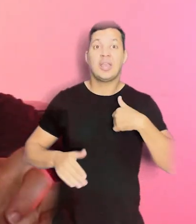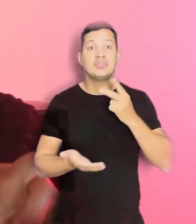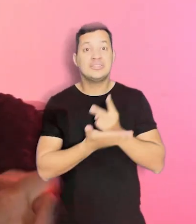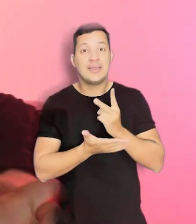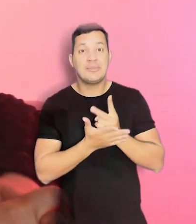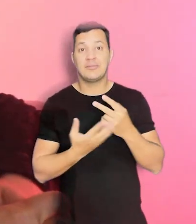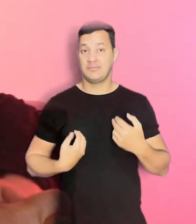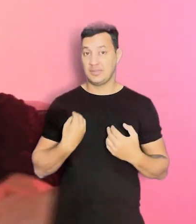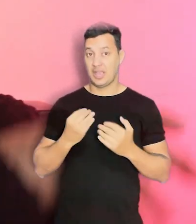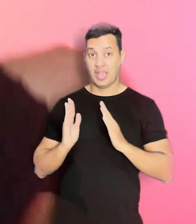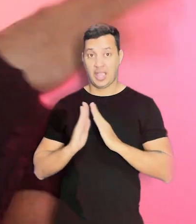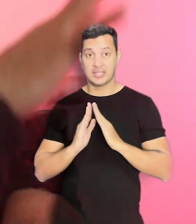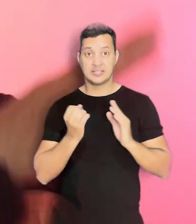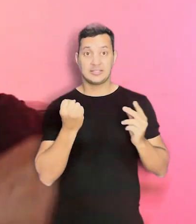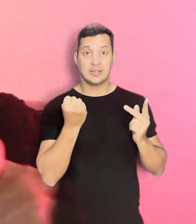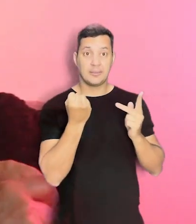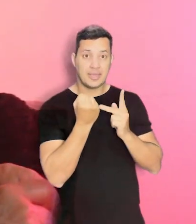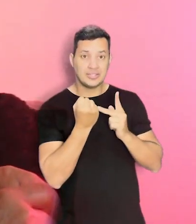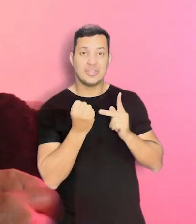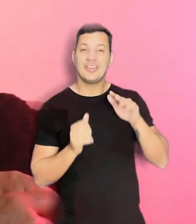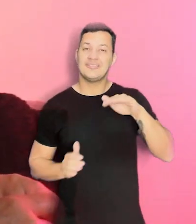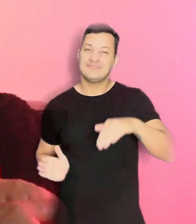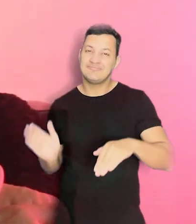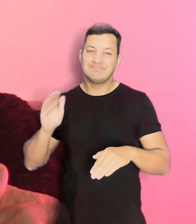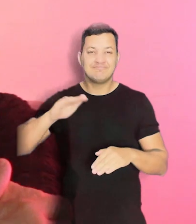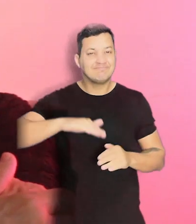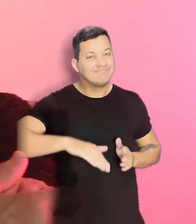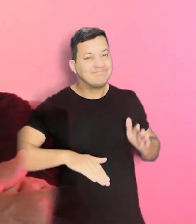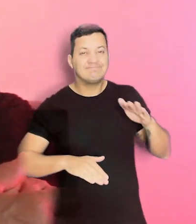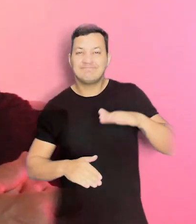aqui em São Pedro, então eu nadei muito nessa lagoa.